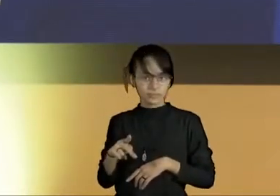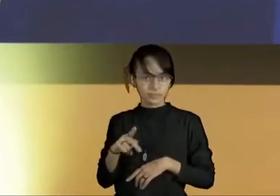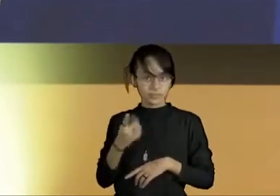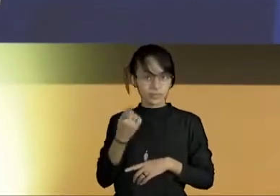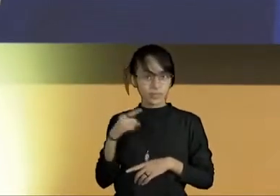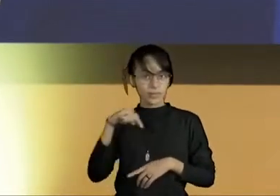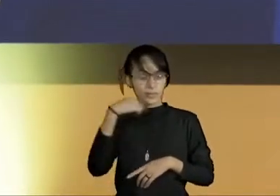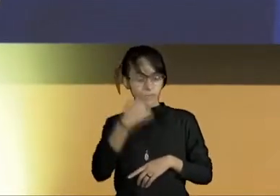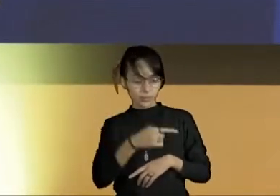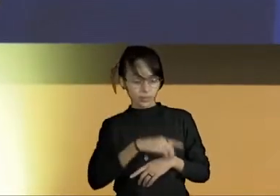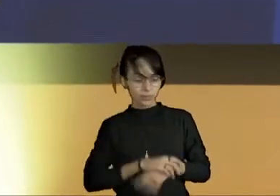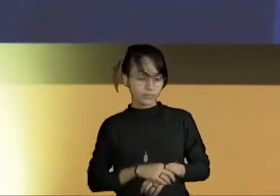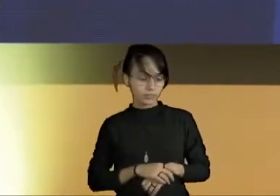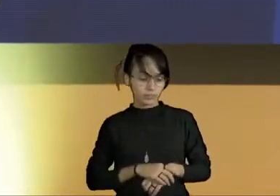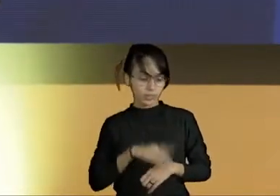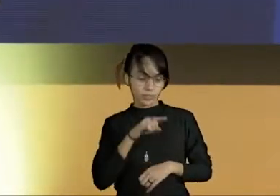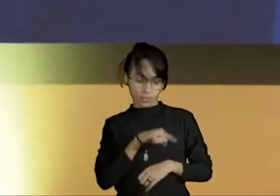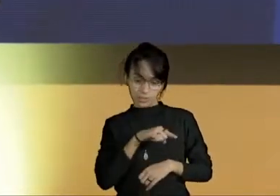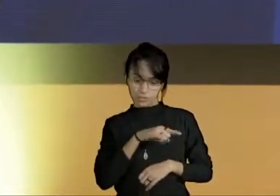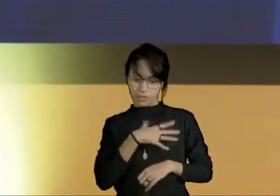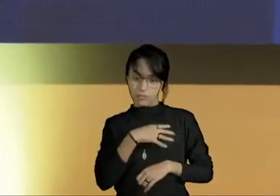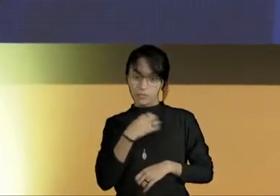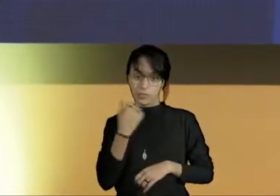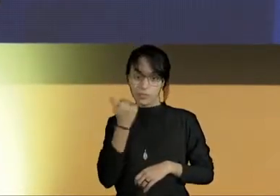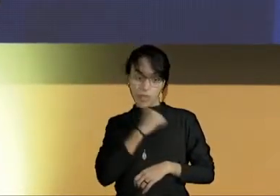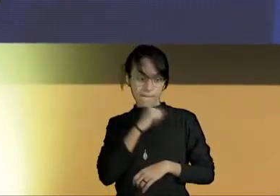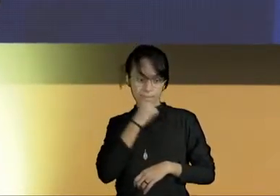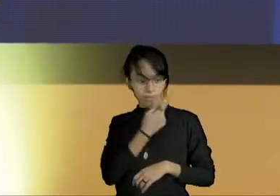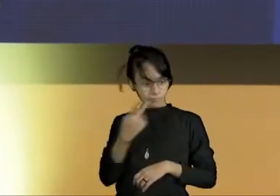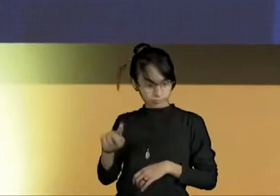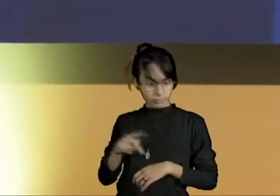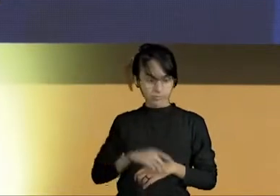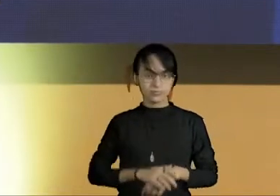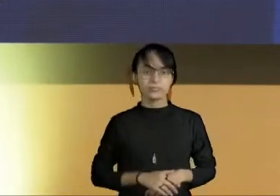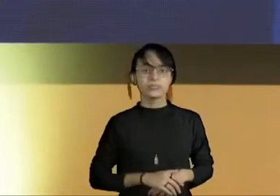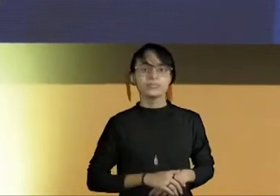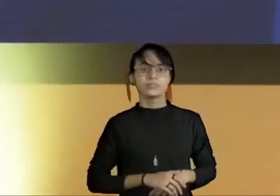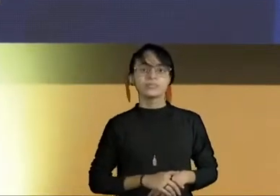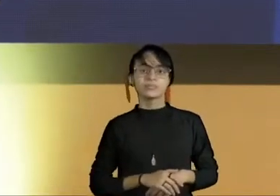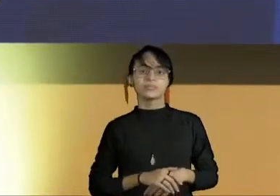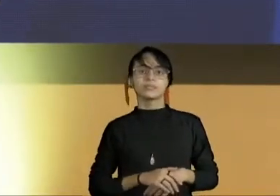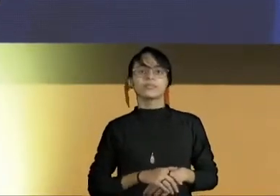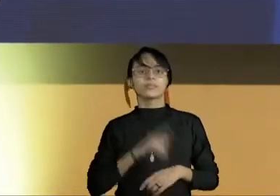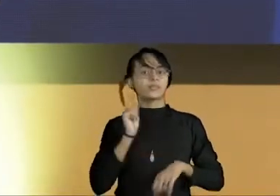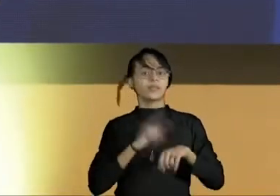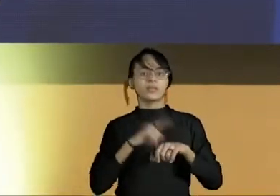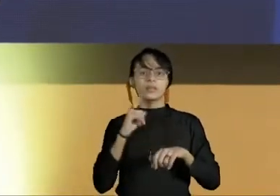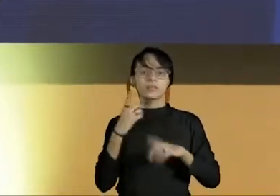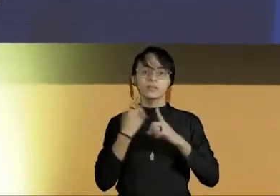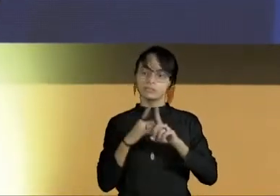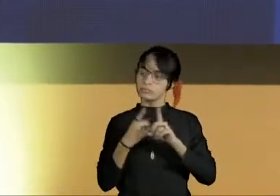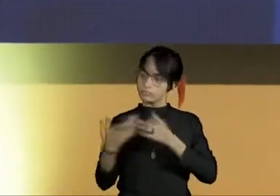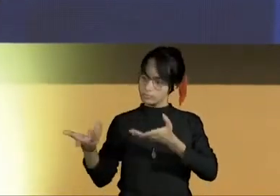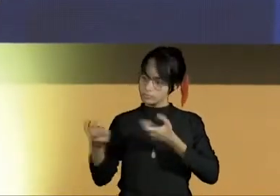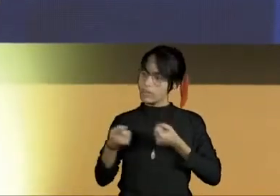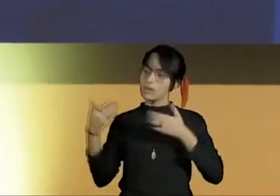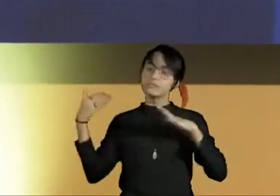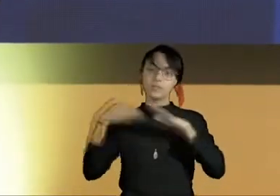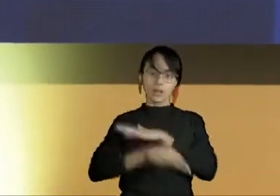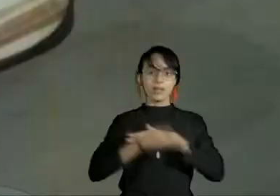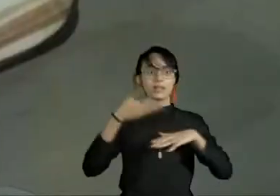Depois, disse ao discípulo, eis aí a tua mãe. E desde essa hora em diante, o discípulo a recebeu em sua